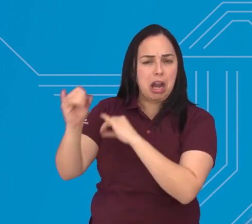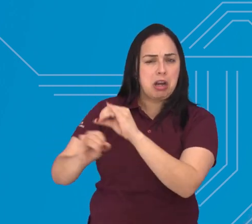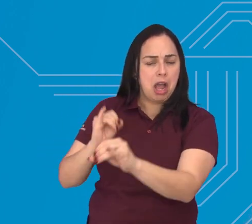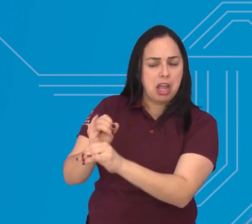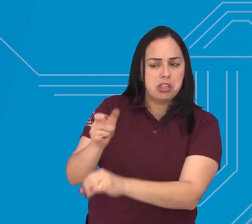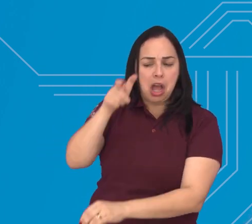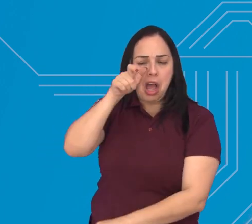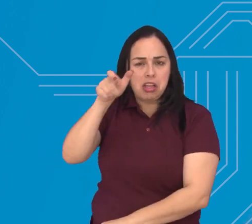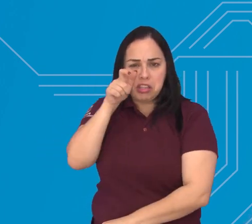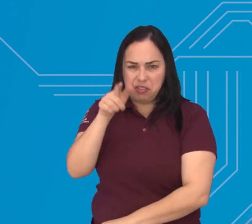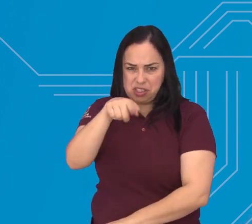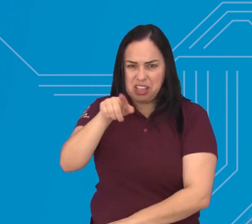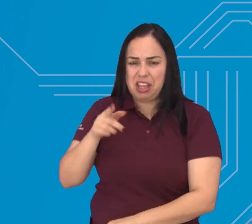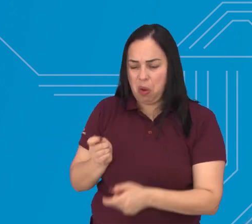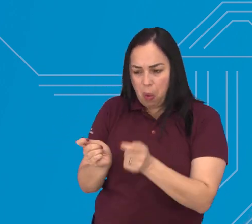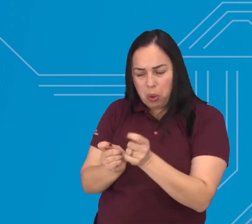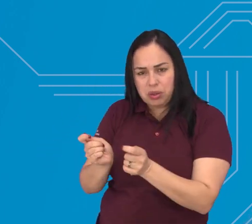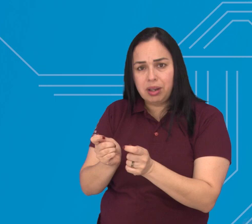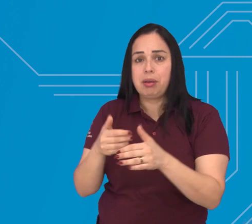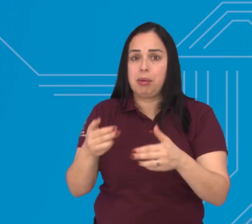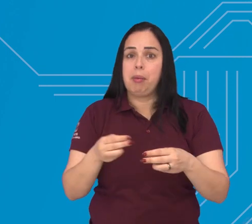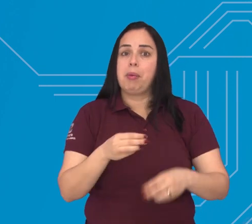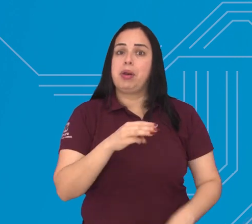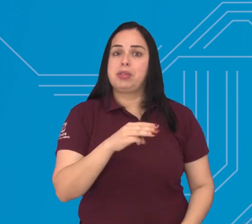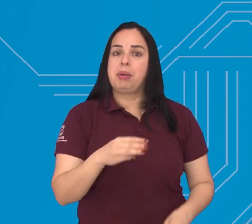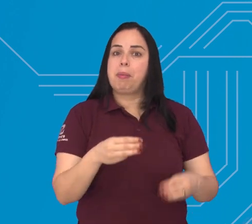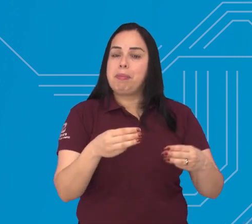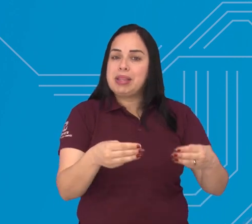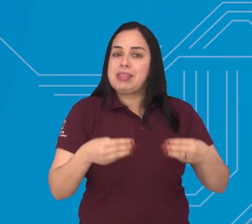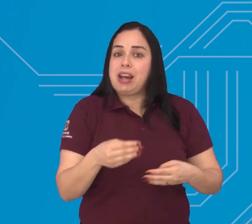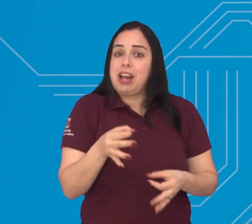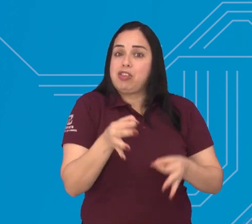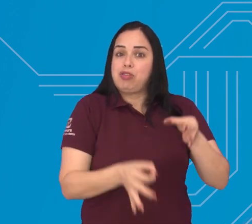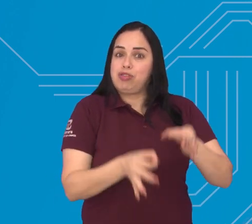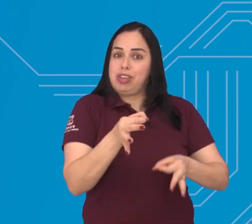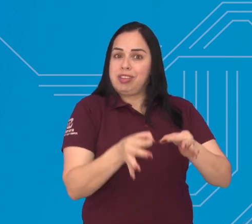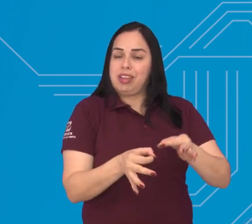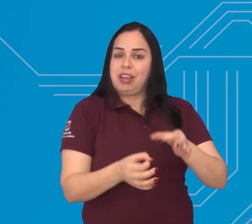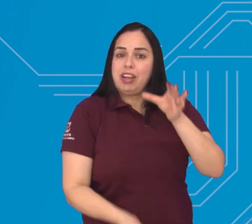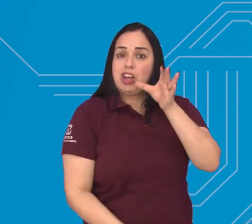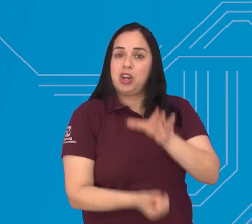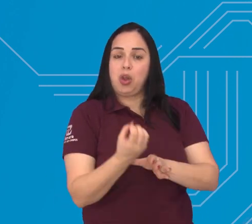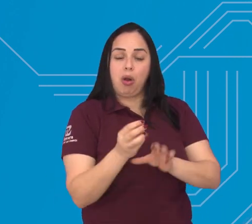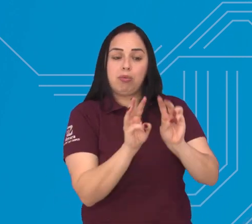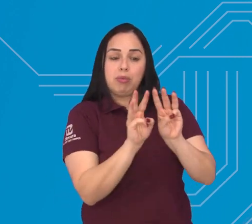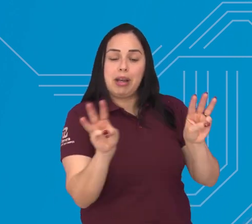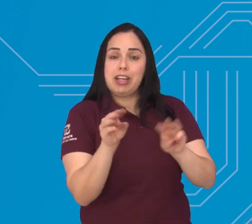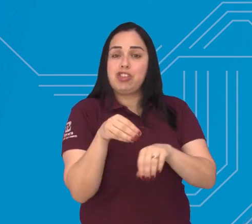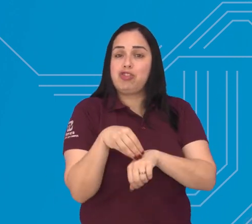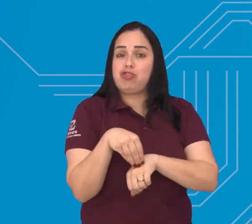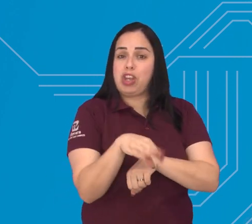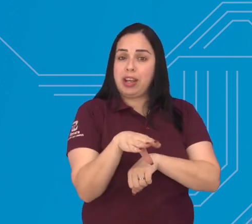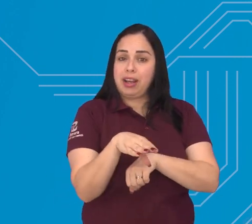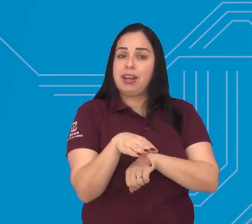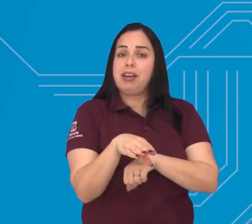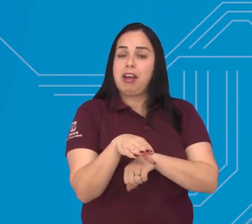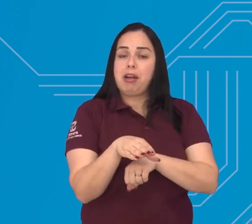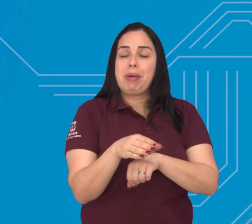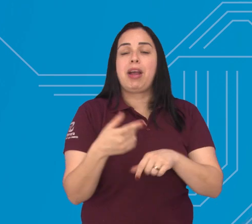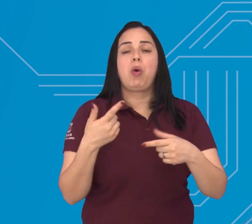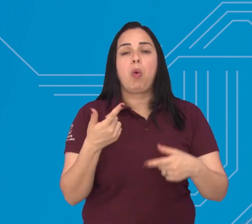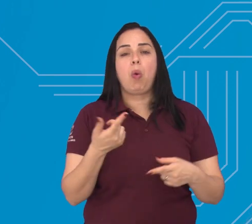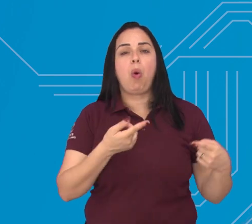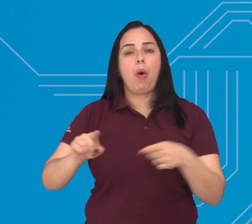internet? Para ajudar nesse cuidado, o Ministério da Justiça lançou uma plataforma digital com informações e dicas para